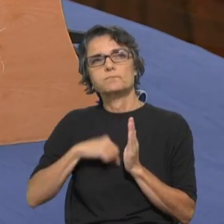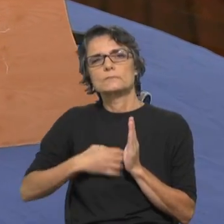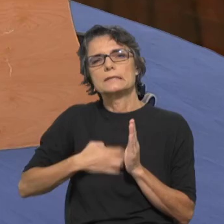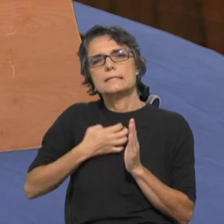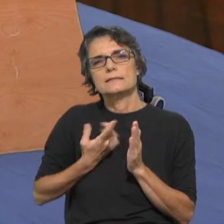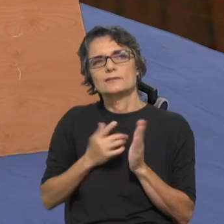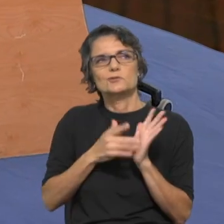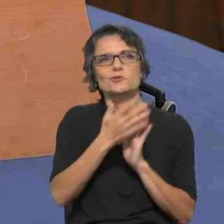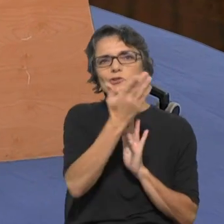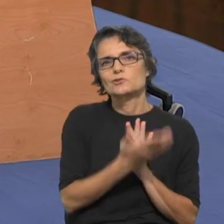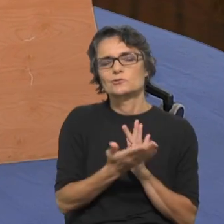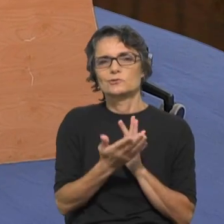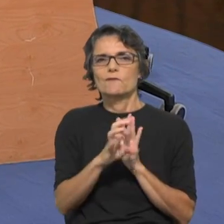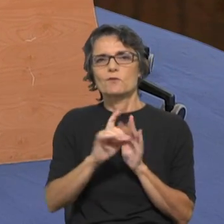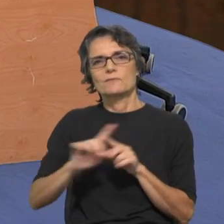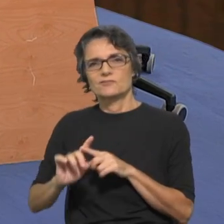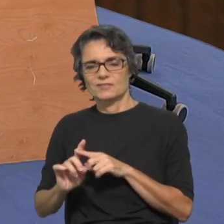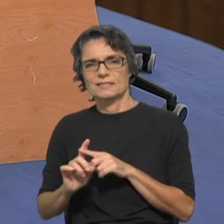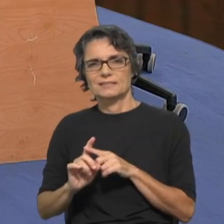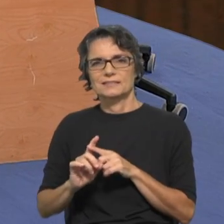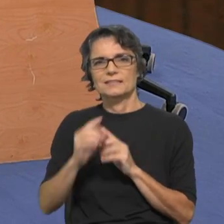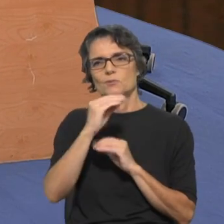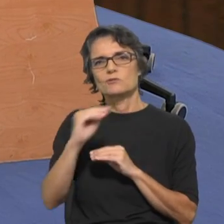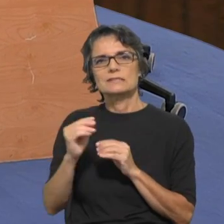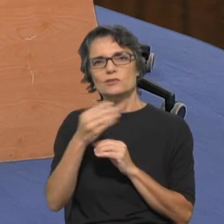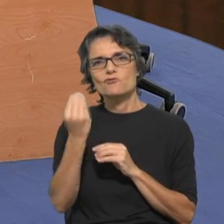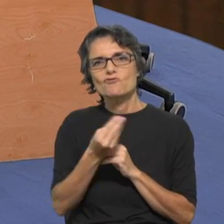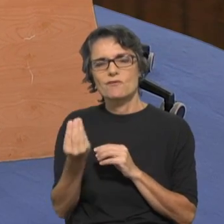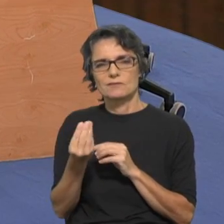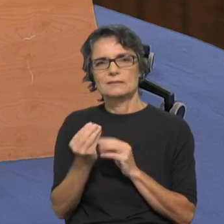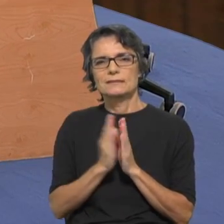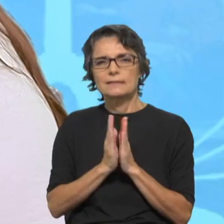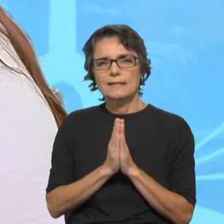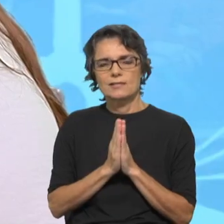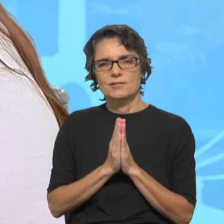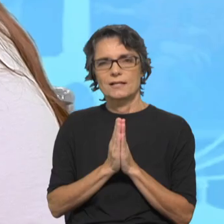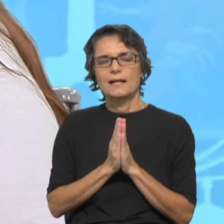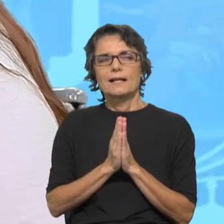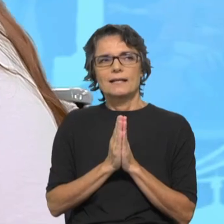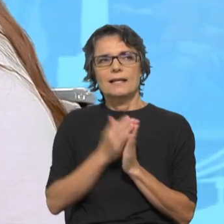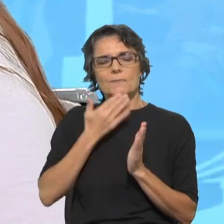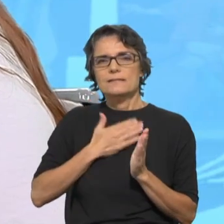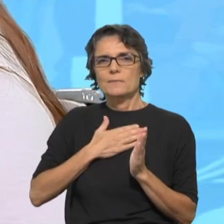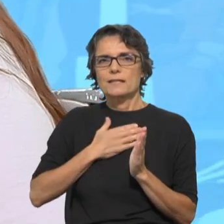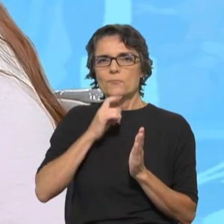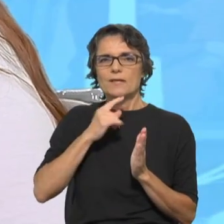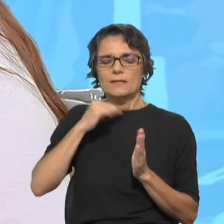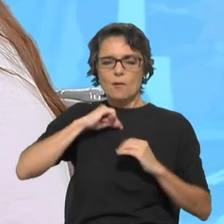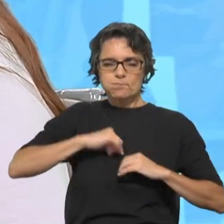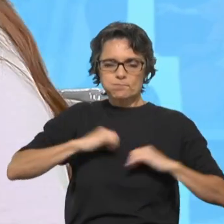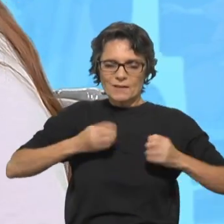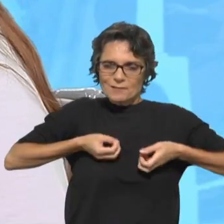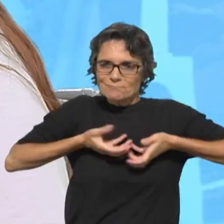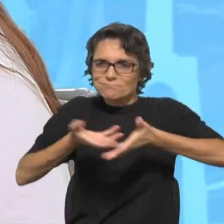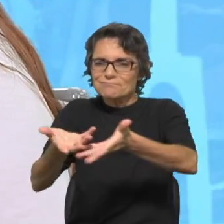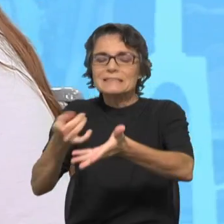sítios, também na pastoral juvenil, sobretudo essa vivência em igreja, passá-la para outros jovens, acho que é um testemunho bonito e importante que